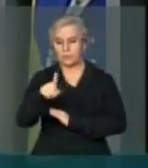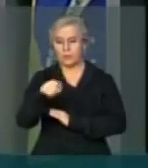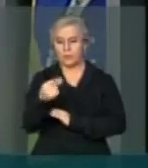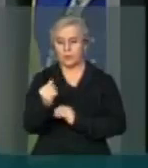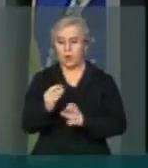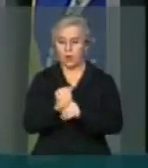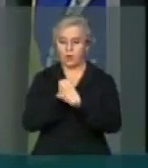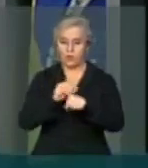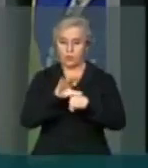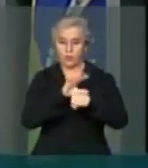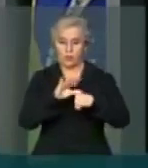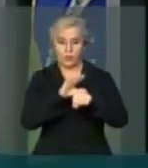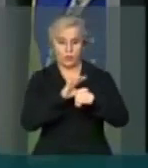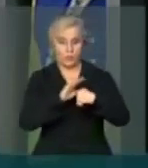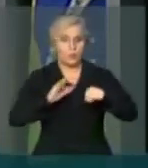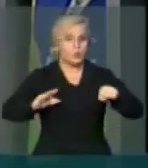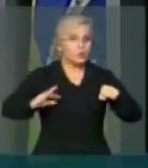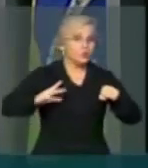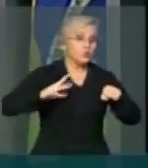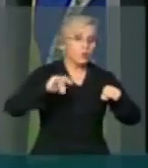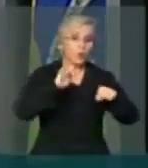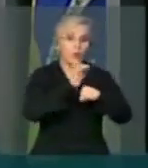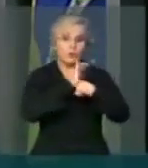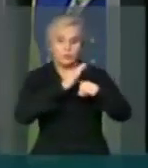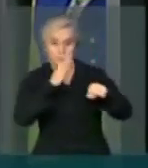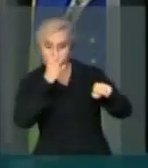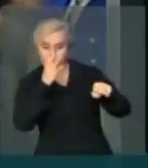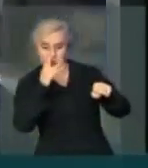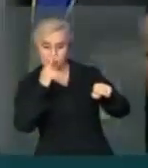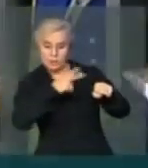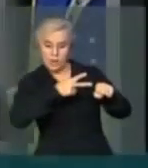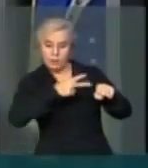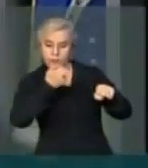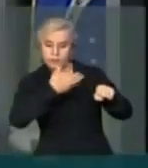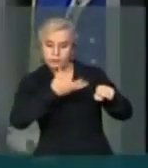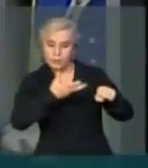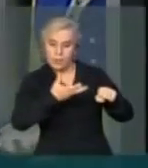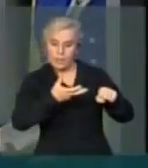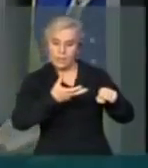constitucional invejado por todos os estados.